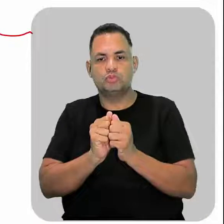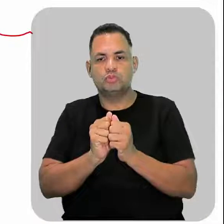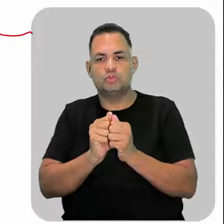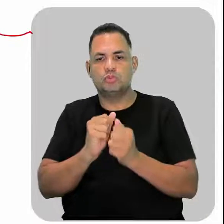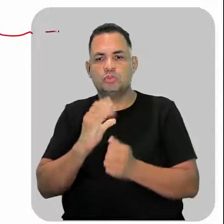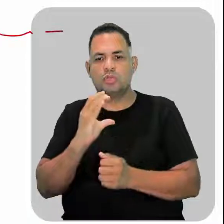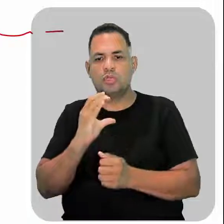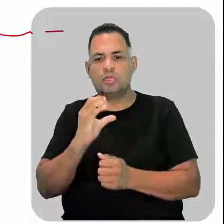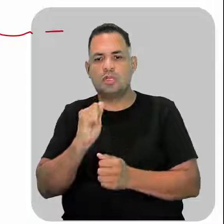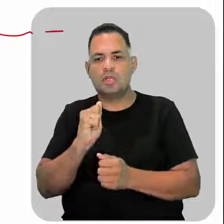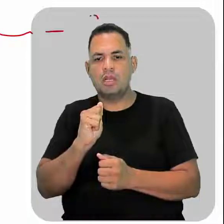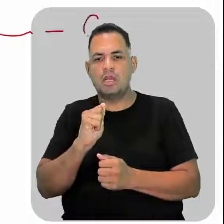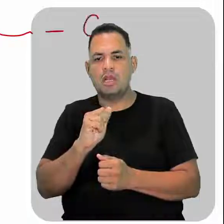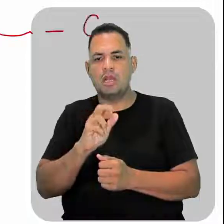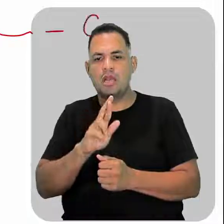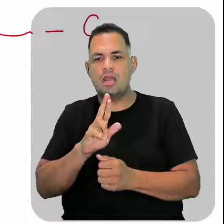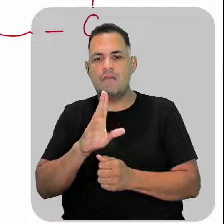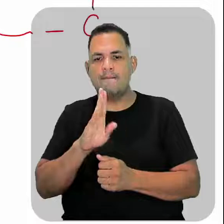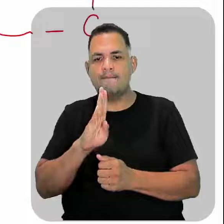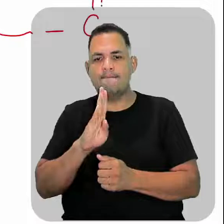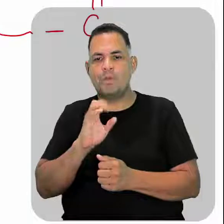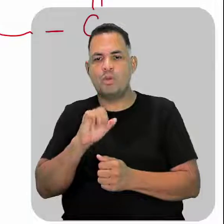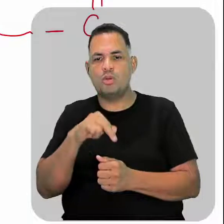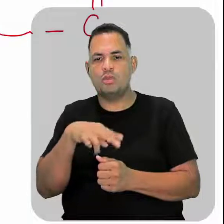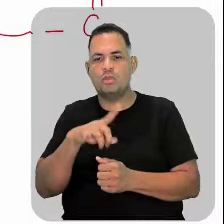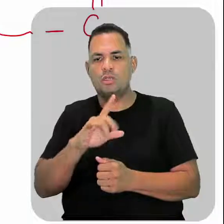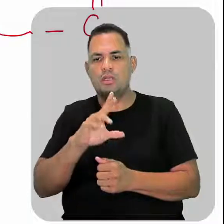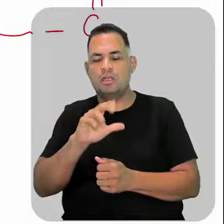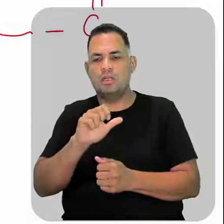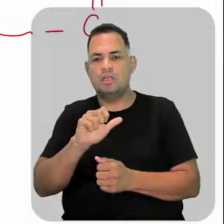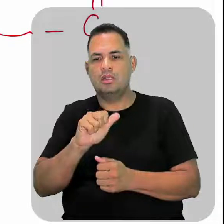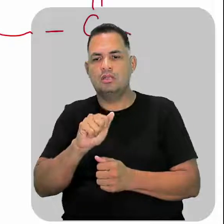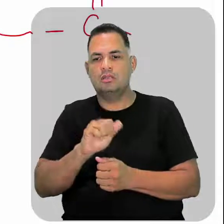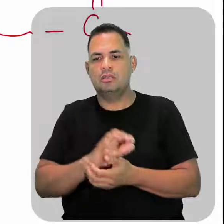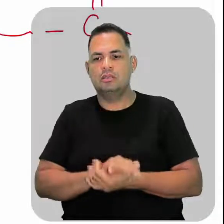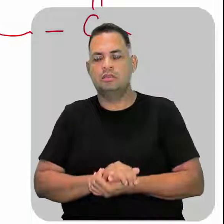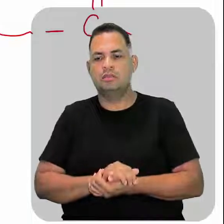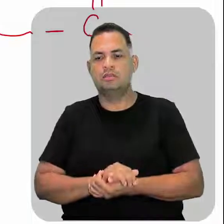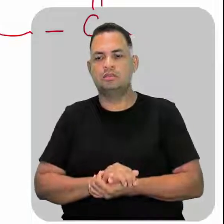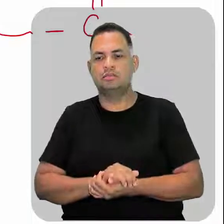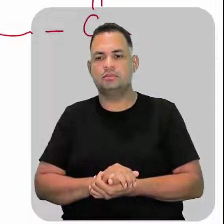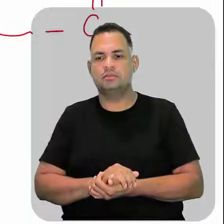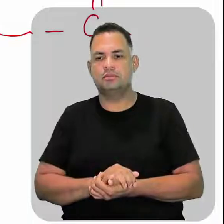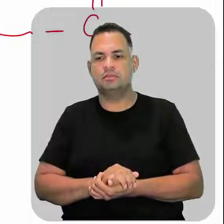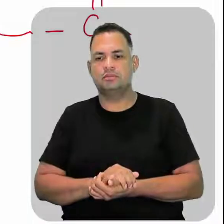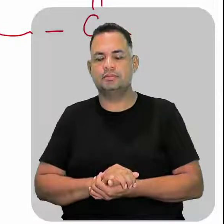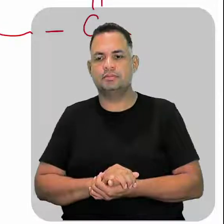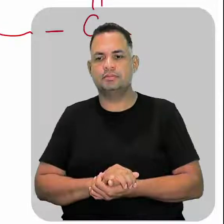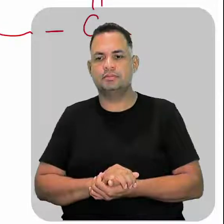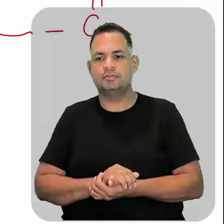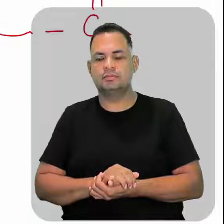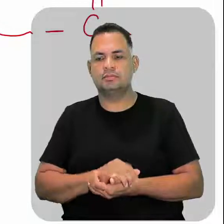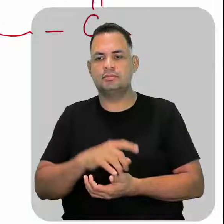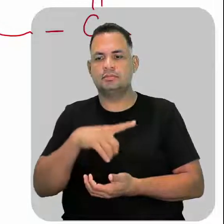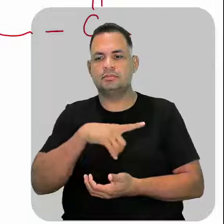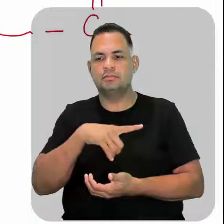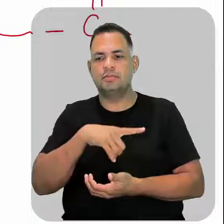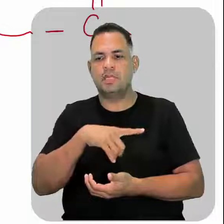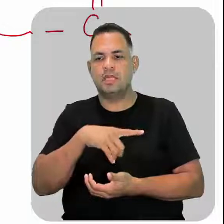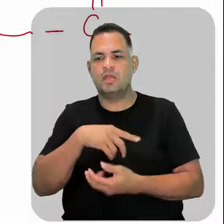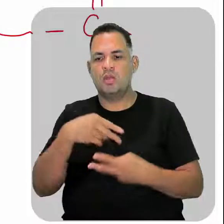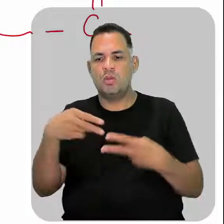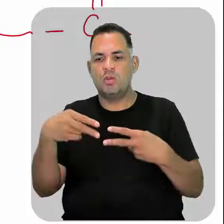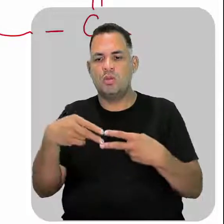carbonila, pessoal? É quando eu tenho essa situação aqui, ó. Isso aqui é a carbonila. Eu tenho uma ligação